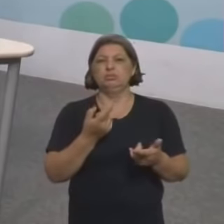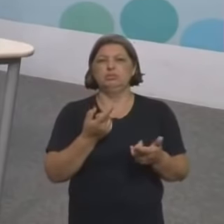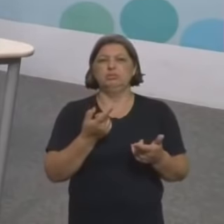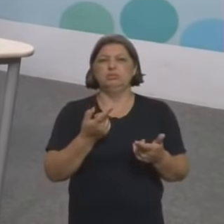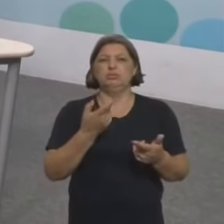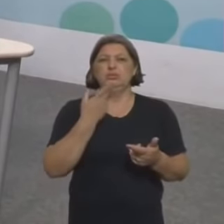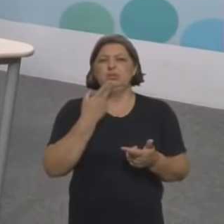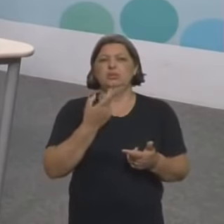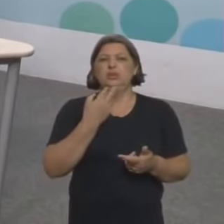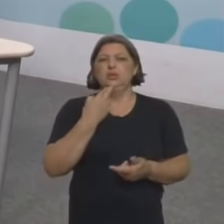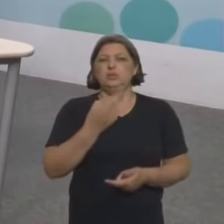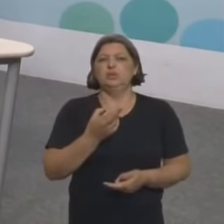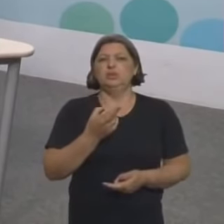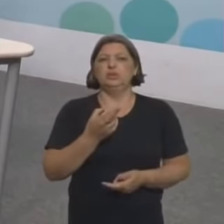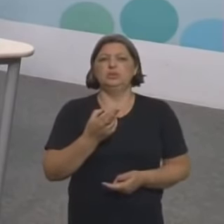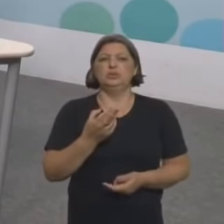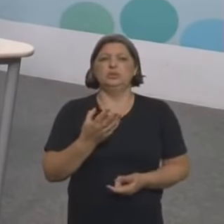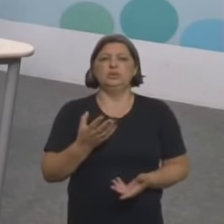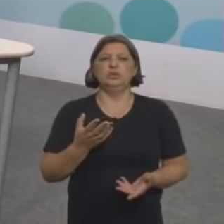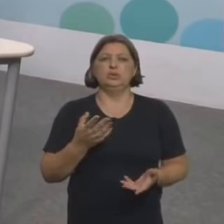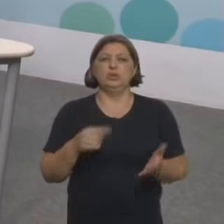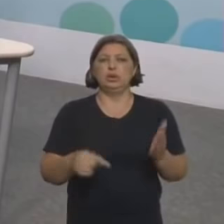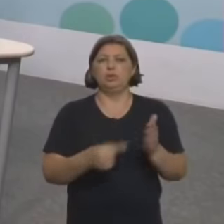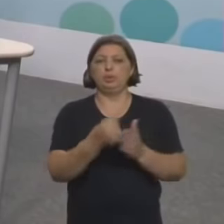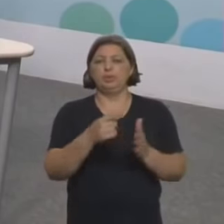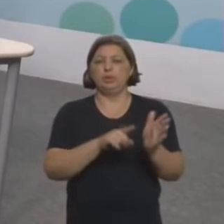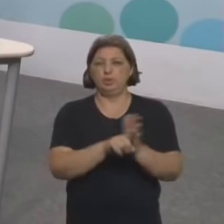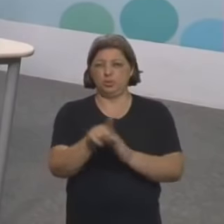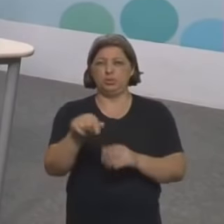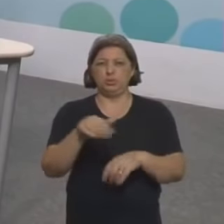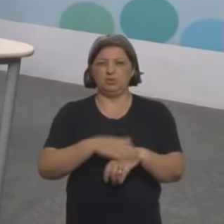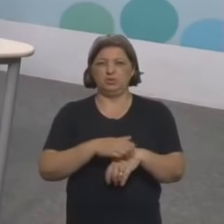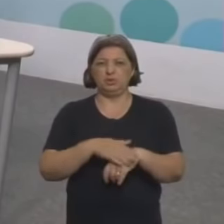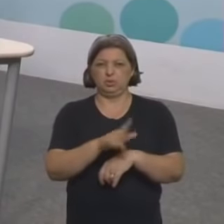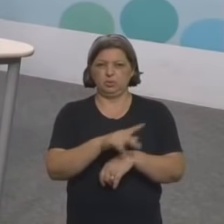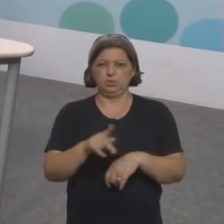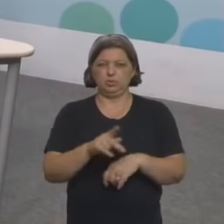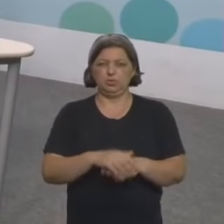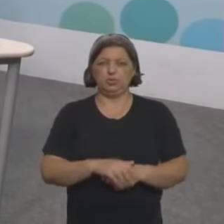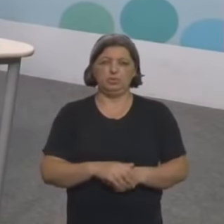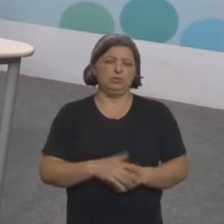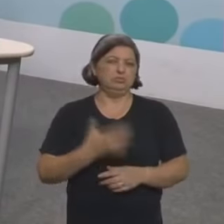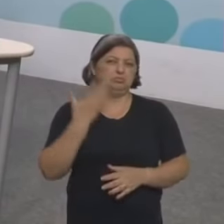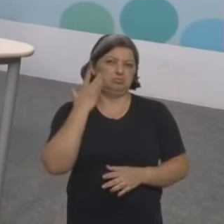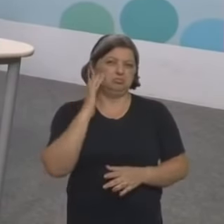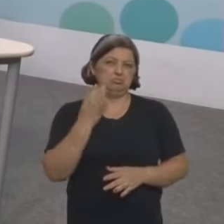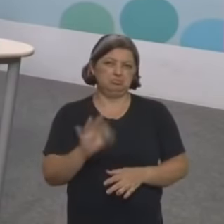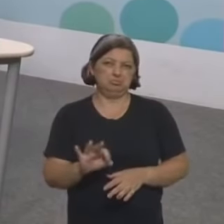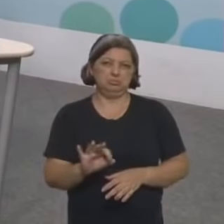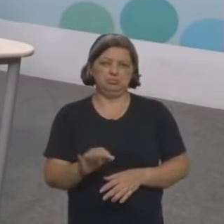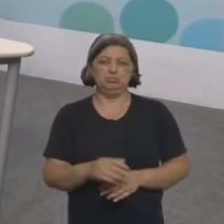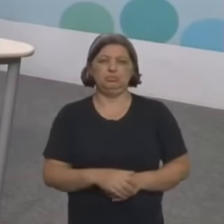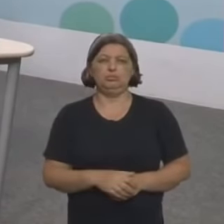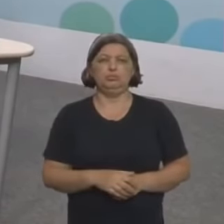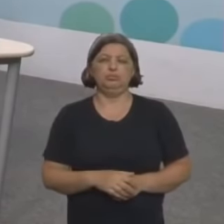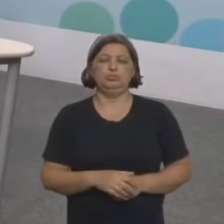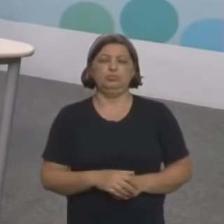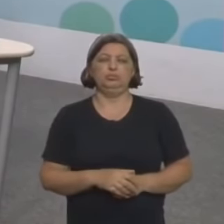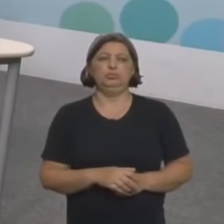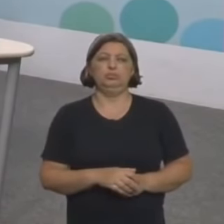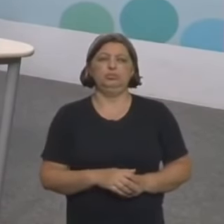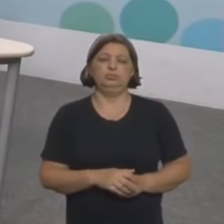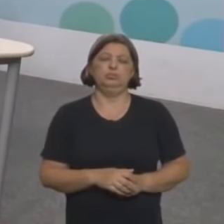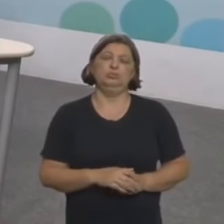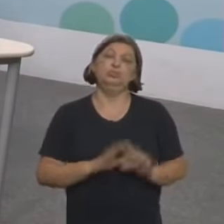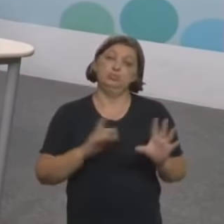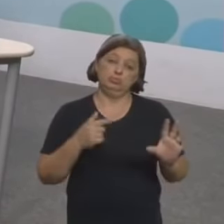você estava respondendo a primeira pergunta que ele fez, talvez, eu não tenho certeza. Mas, de qualquer forma,